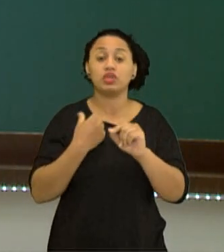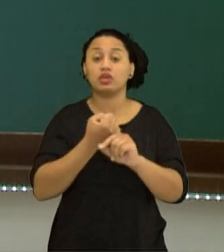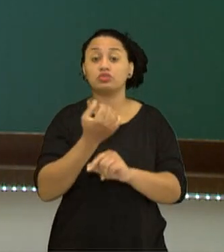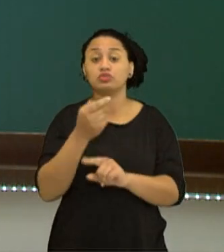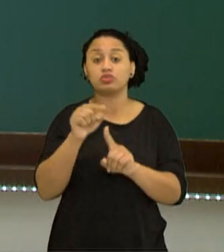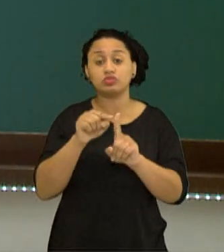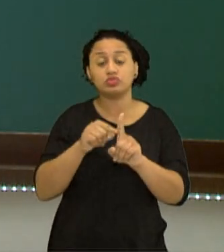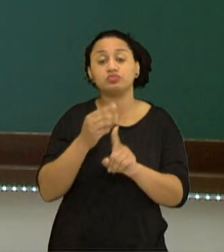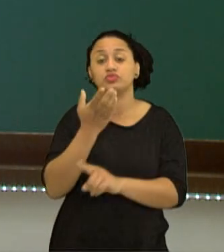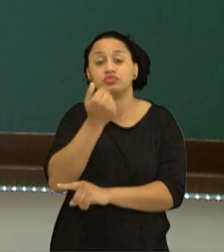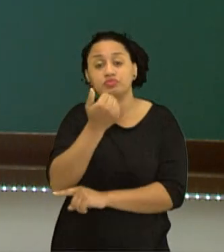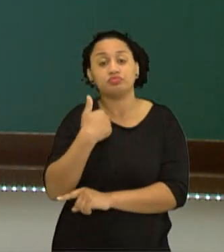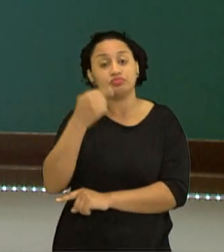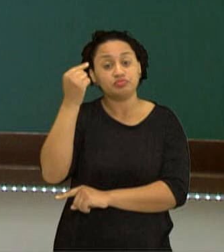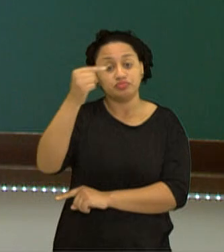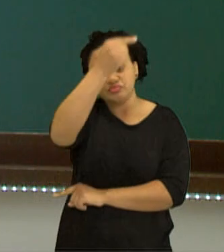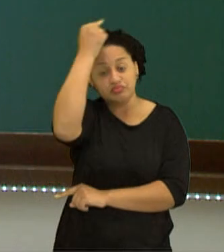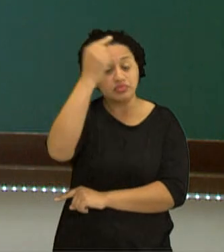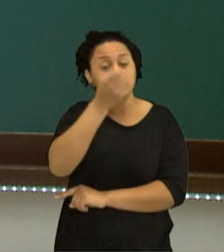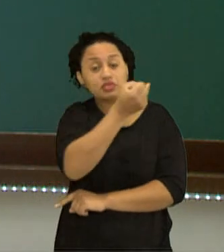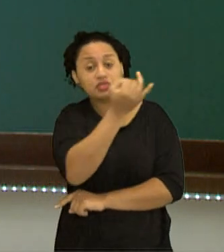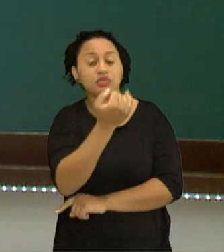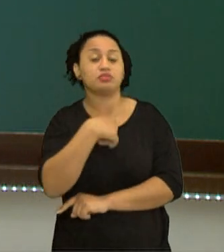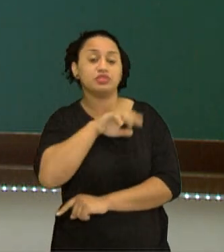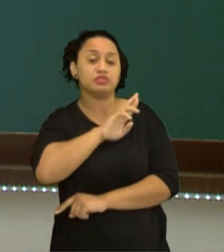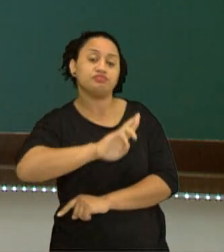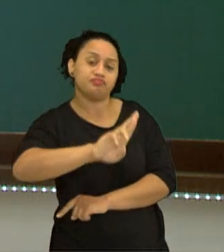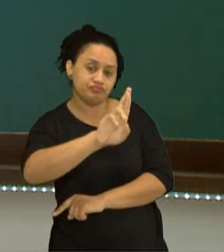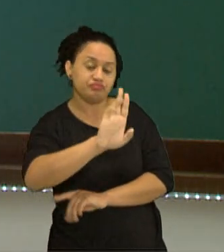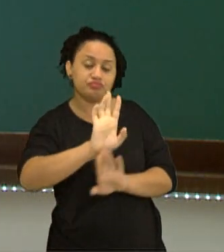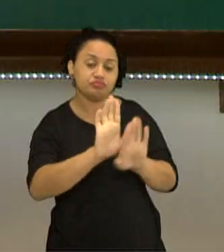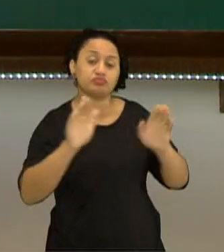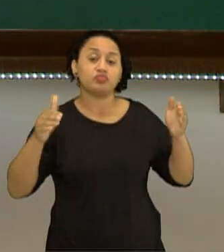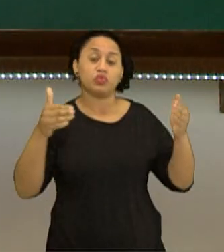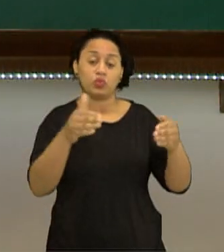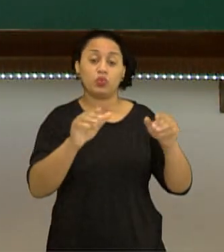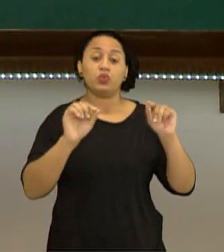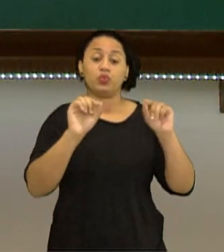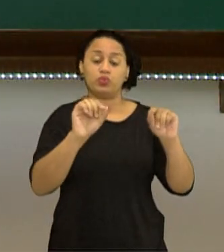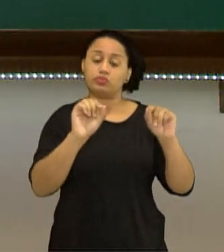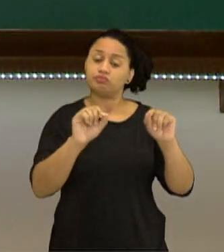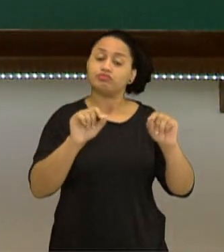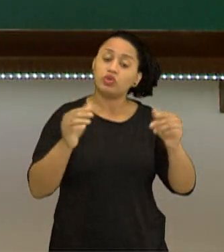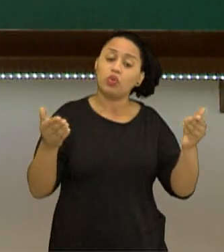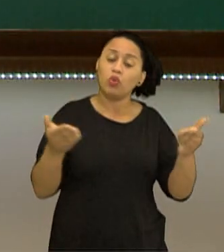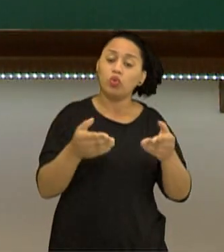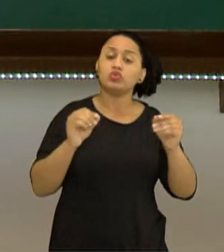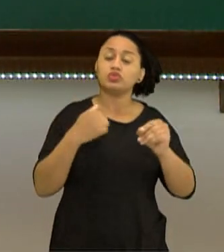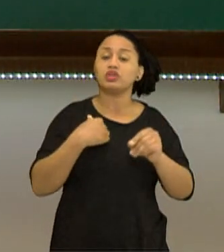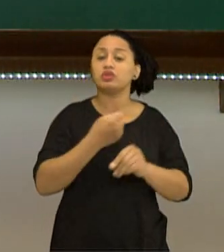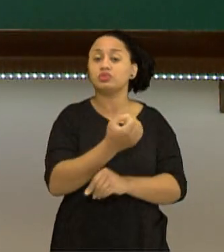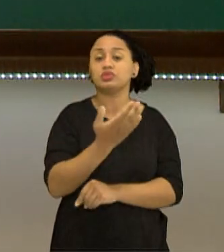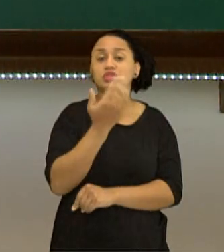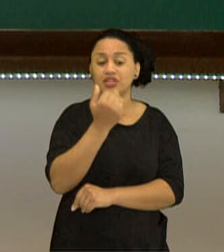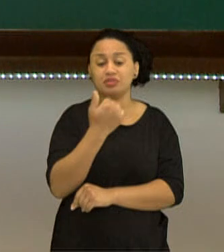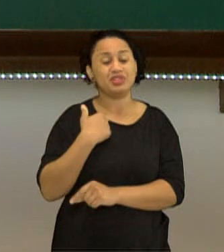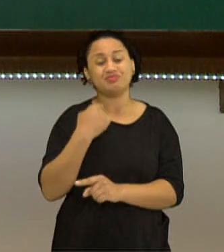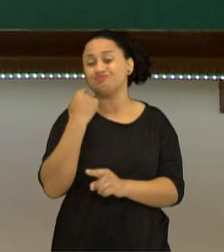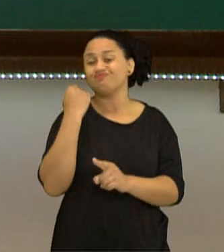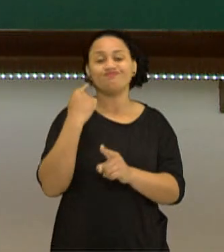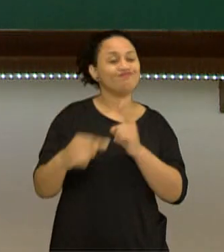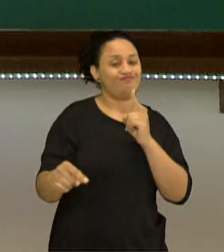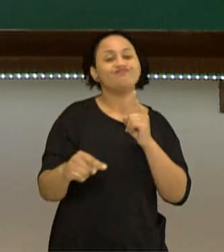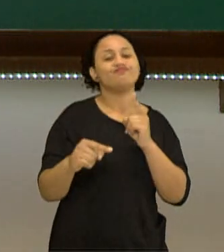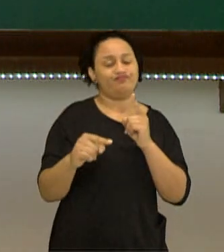sagrados de algumas tradições religiosas. Mais especificamente, vamos tratar dos alimentos que são objetos de